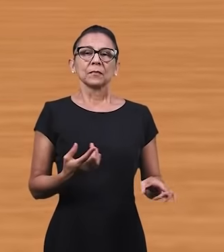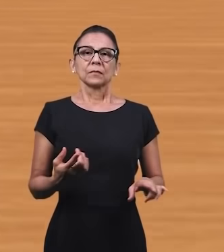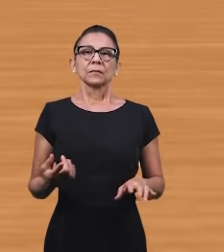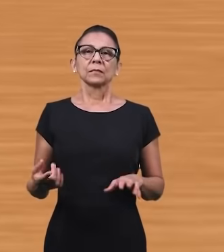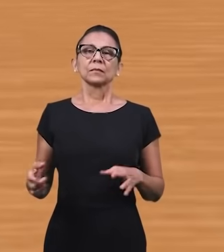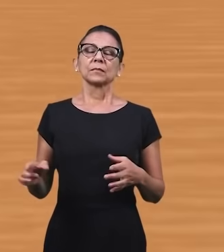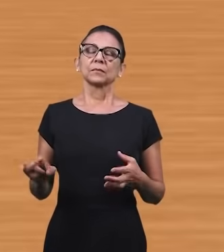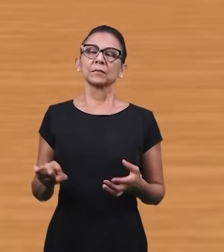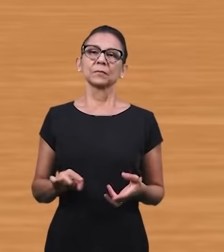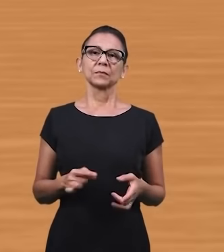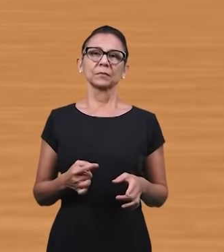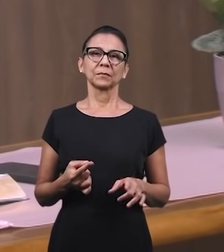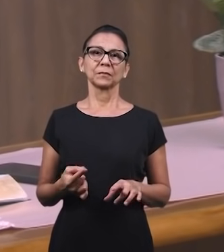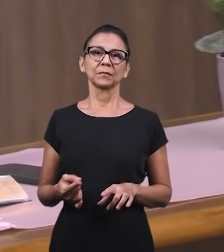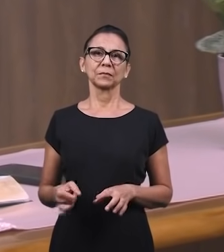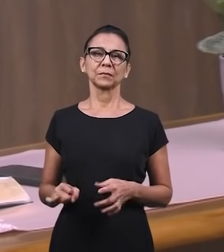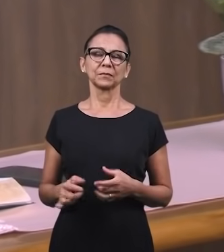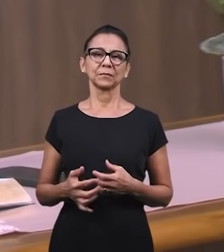vem.